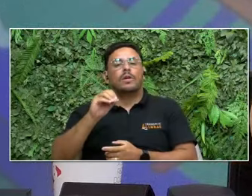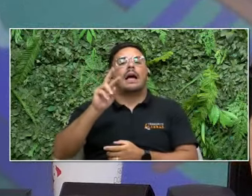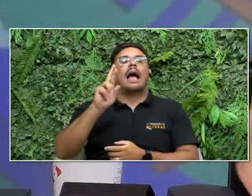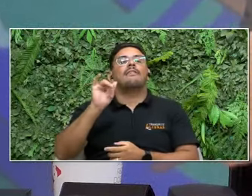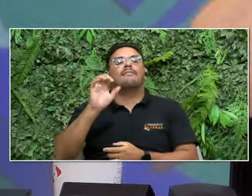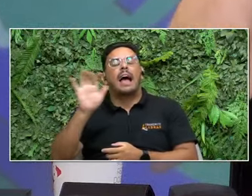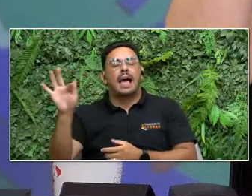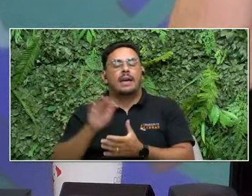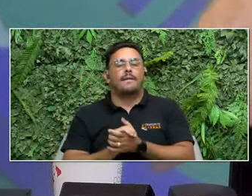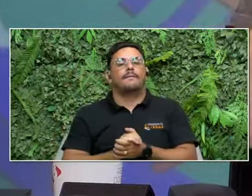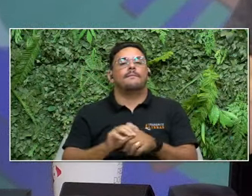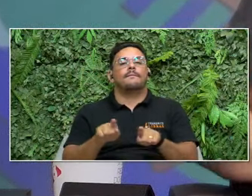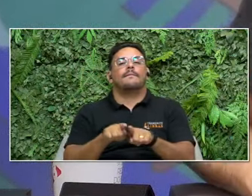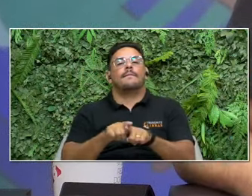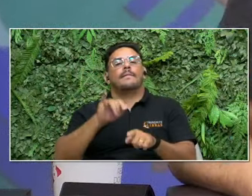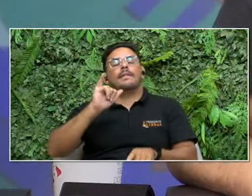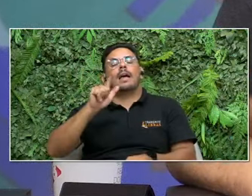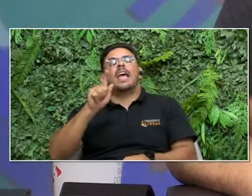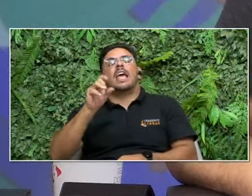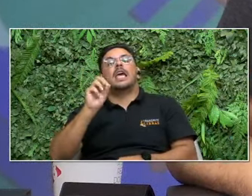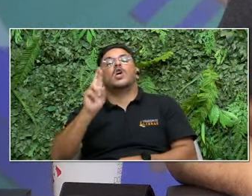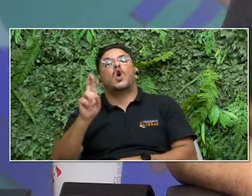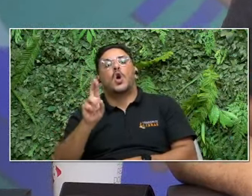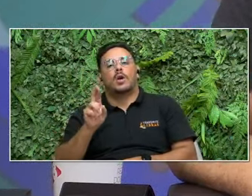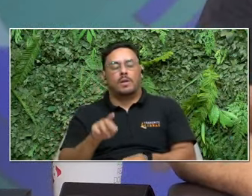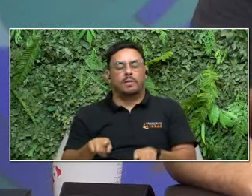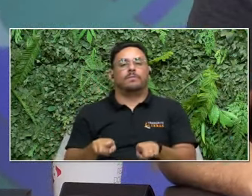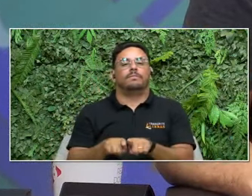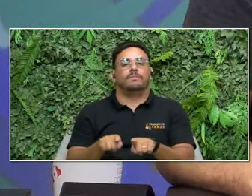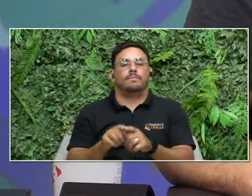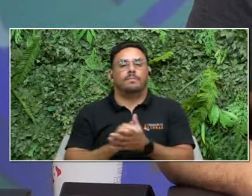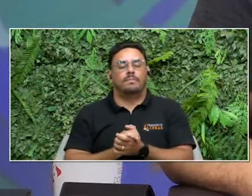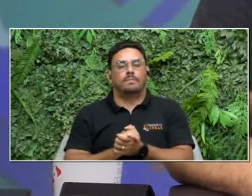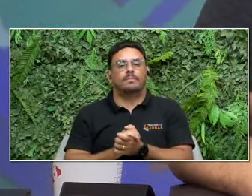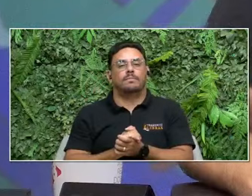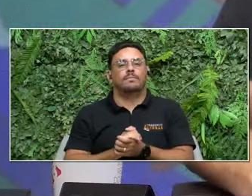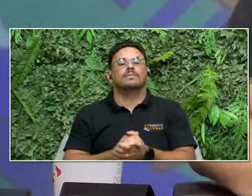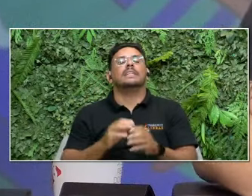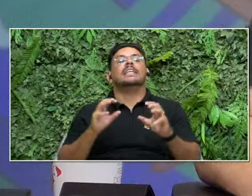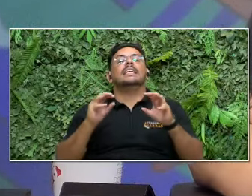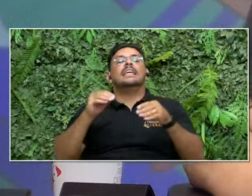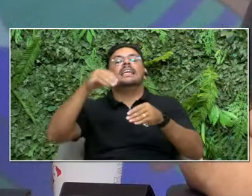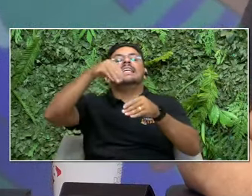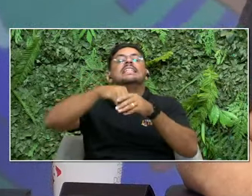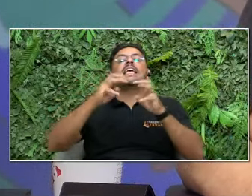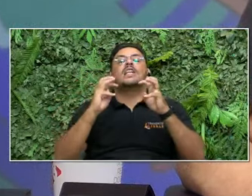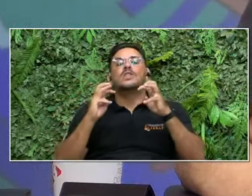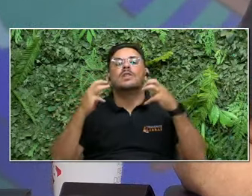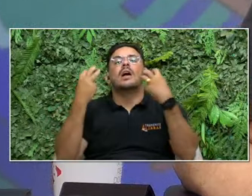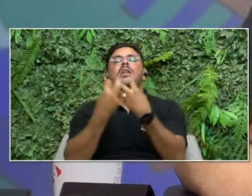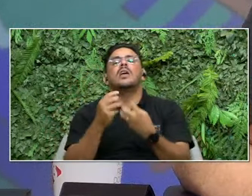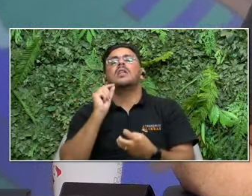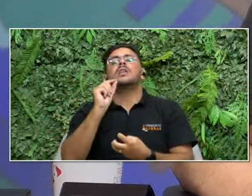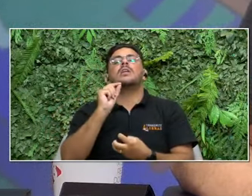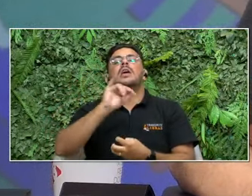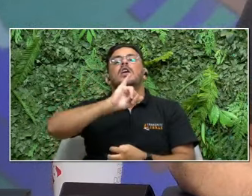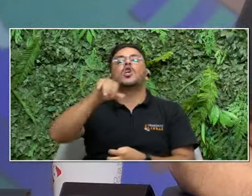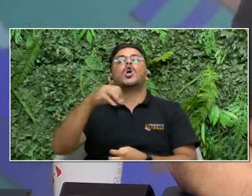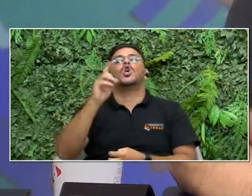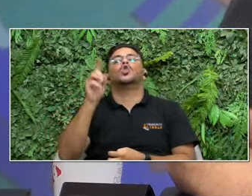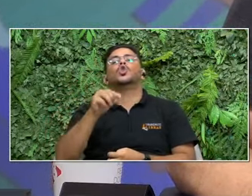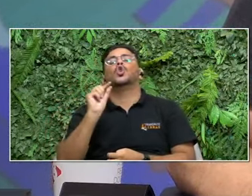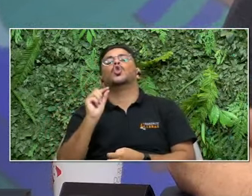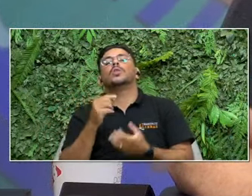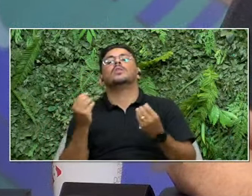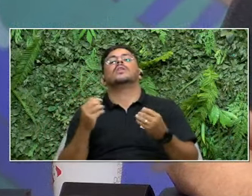rapaziada lá de cima Igor Meca e aí no estádio Quem tá aí no estádio Quem tá lá no estádio o Jô Quem tá aí quem